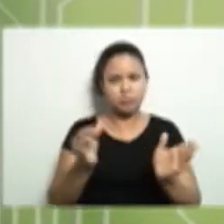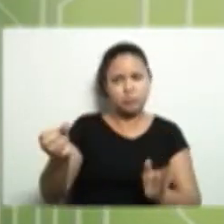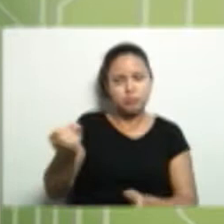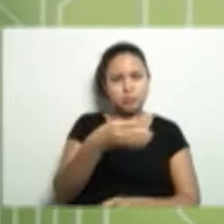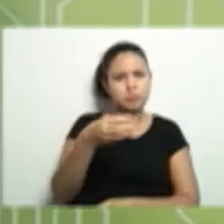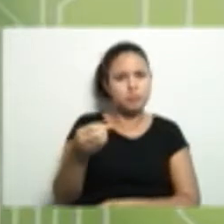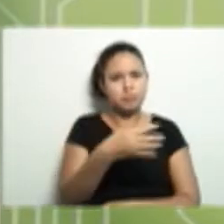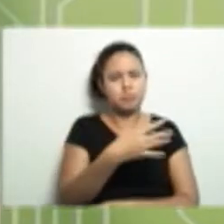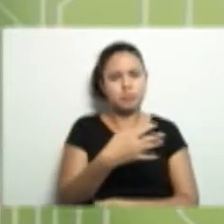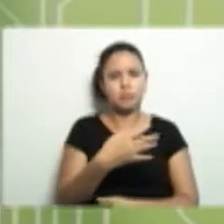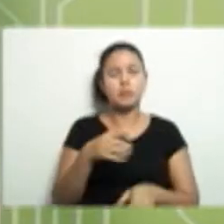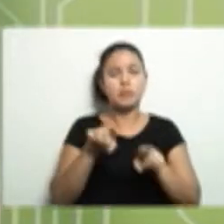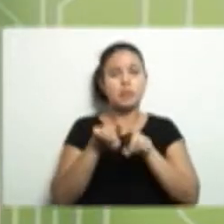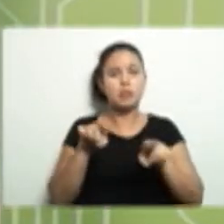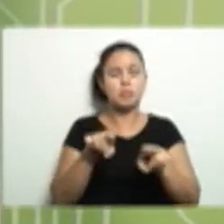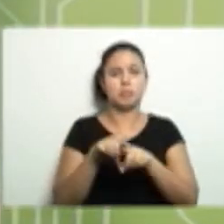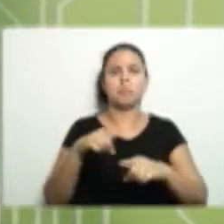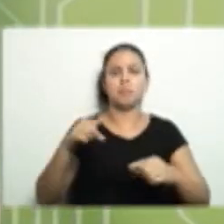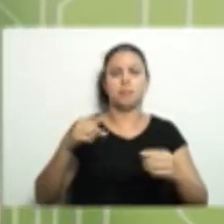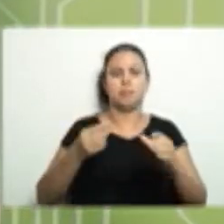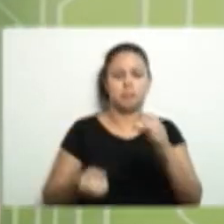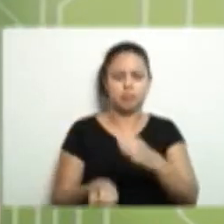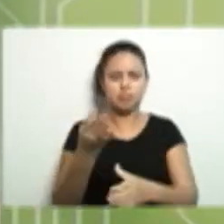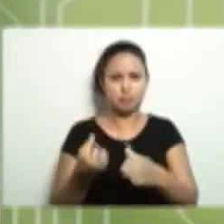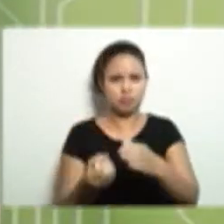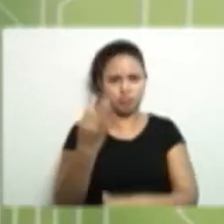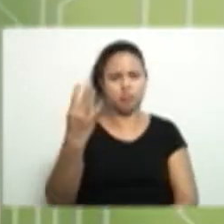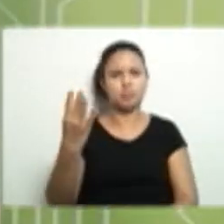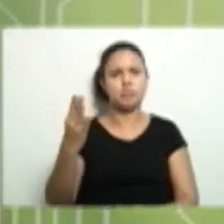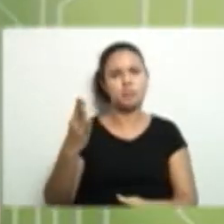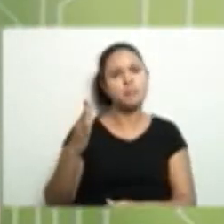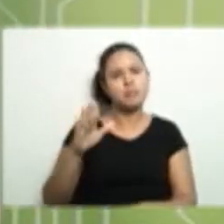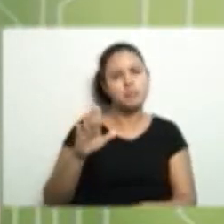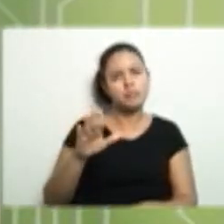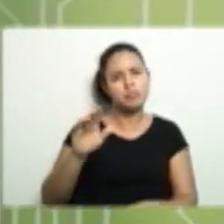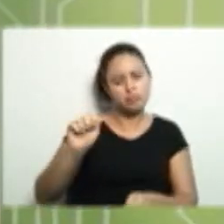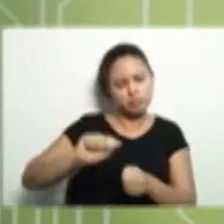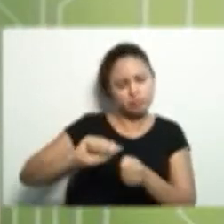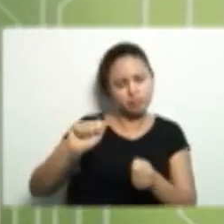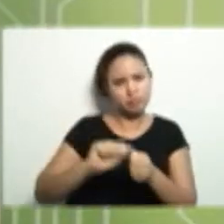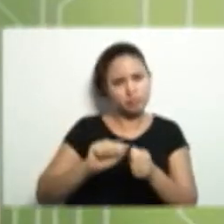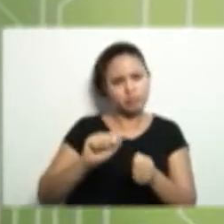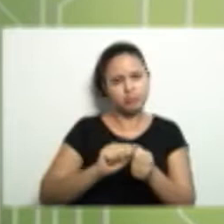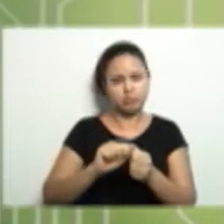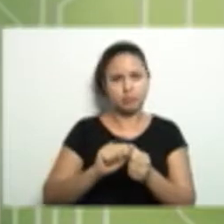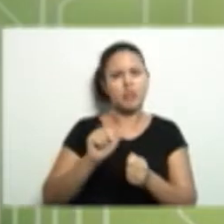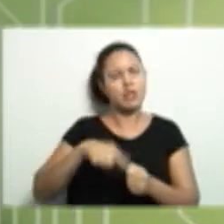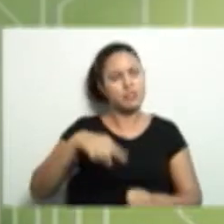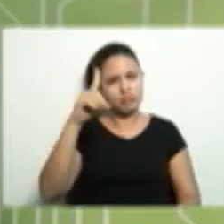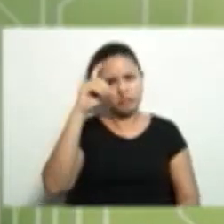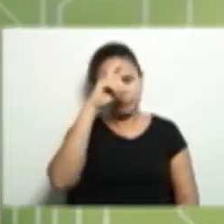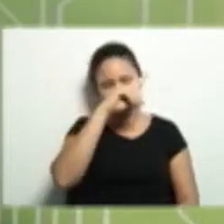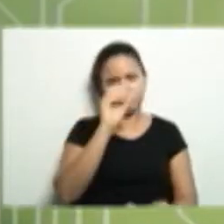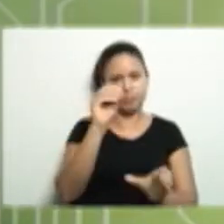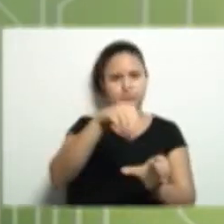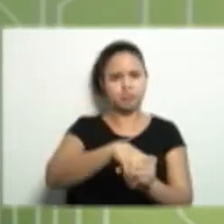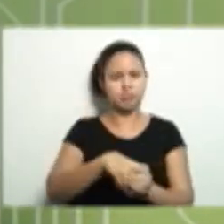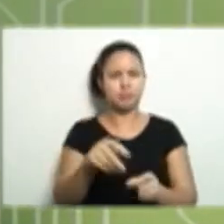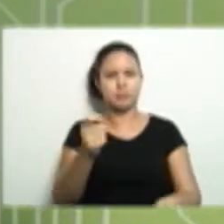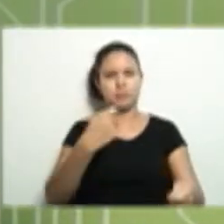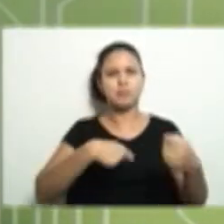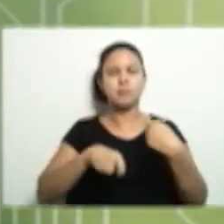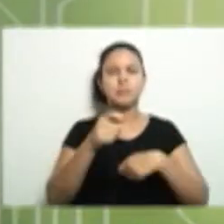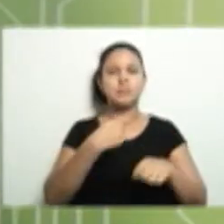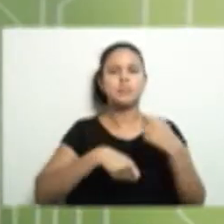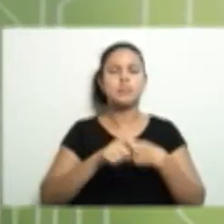E para produzir essas coisas, nós temos um desafio muito grande dentro da nossa economia. Isso é uma coisa que vai bem diferente, às vezes, do que a gente